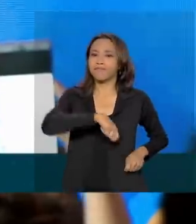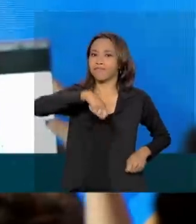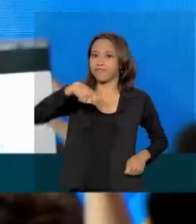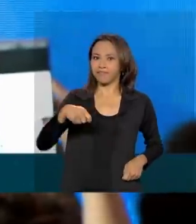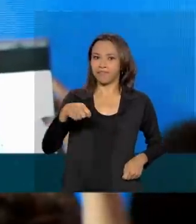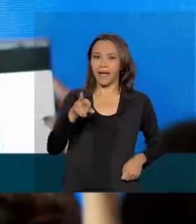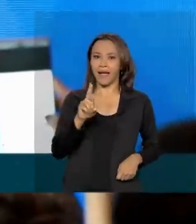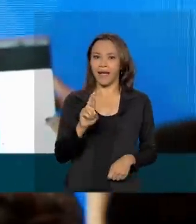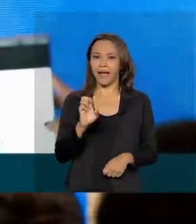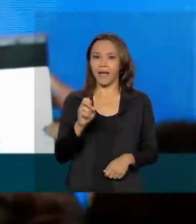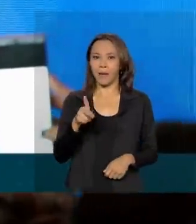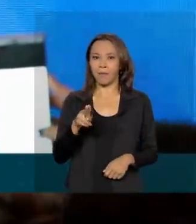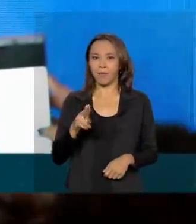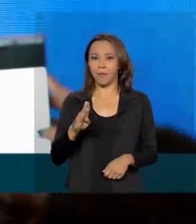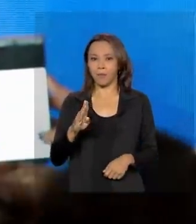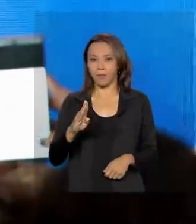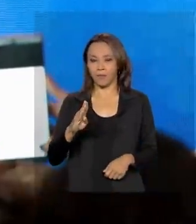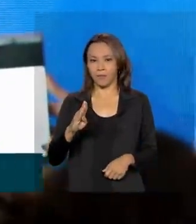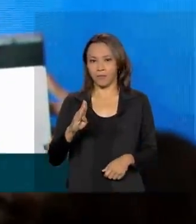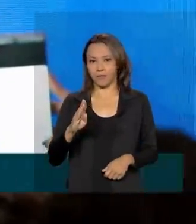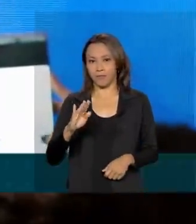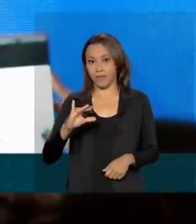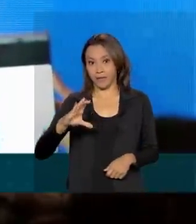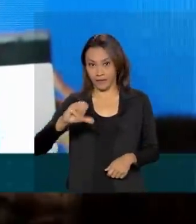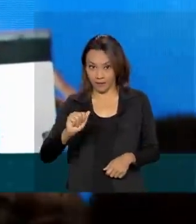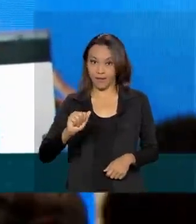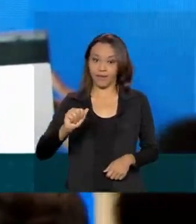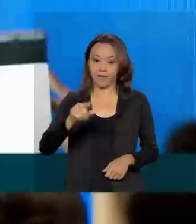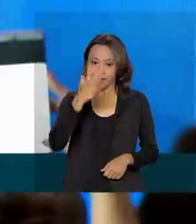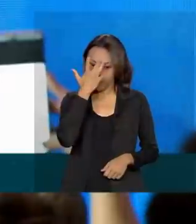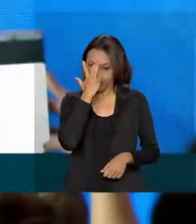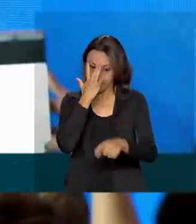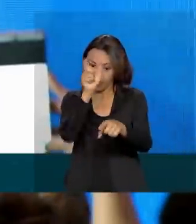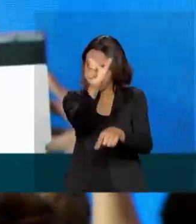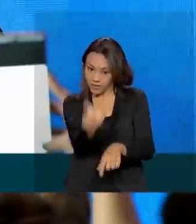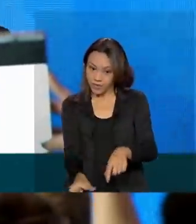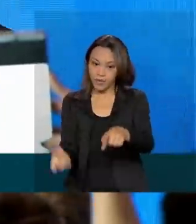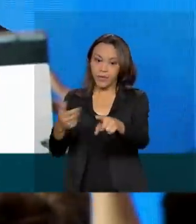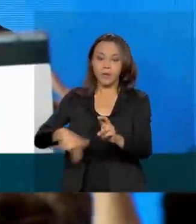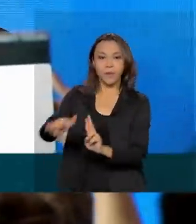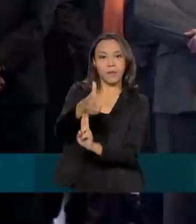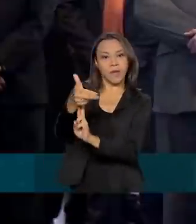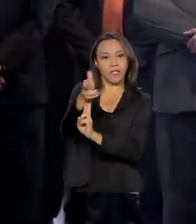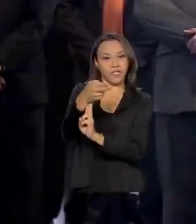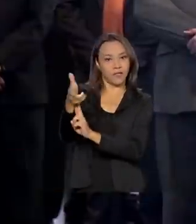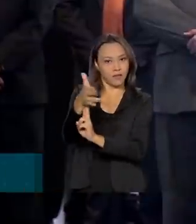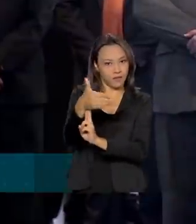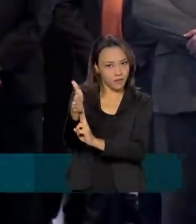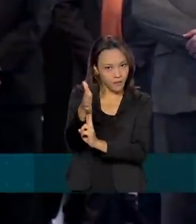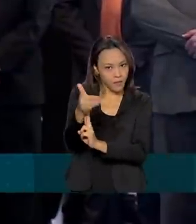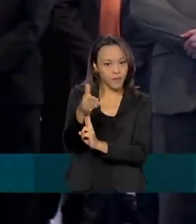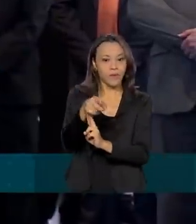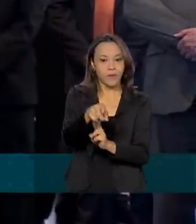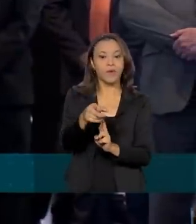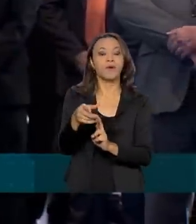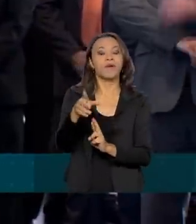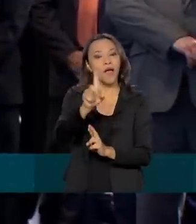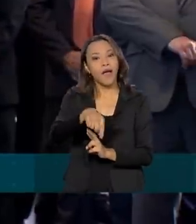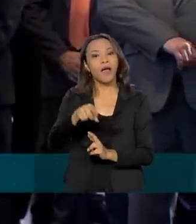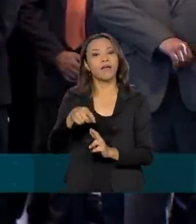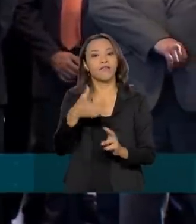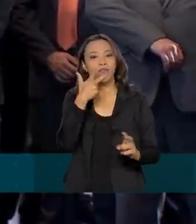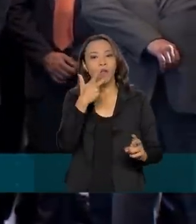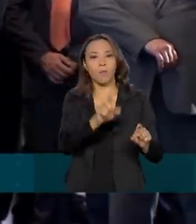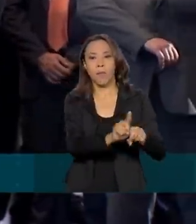o embaixador do país asiático em Brasília florest head destacou satélite Amazônia projeto conjunto